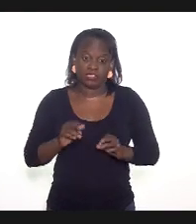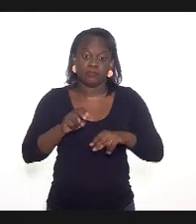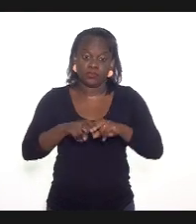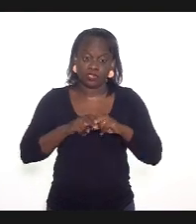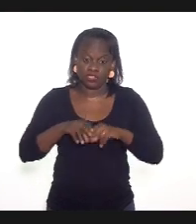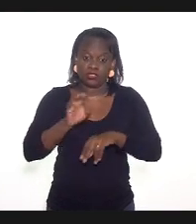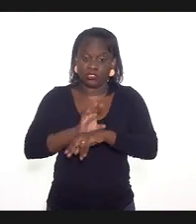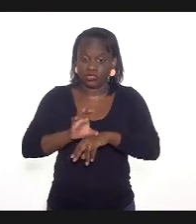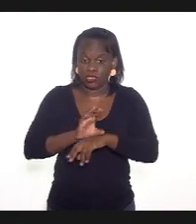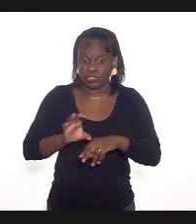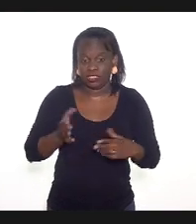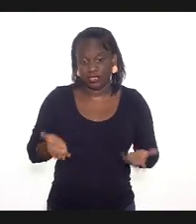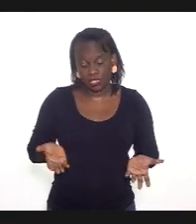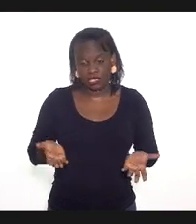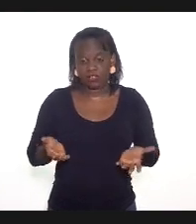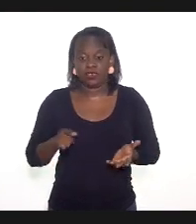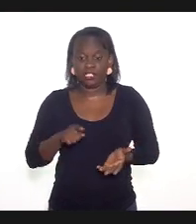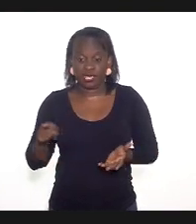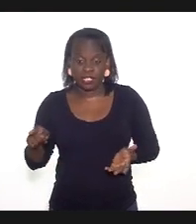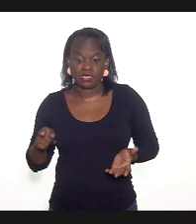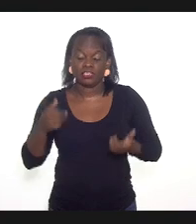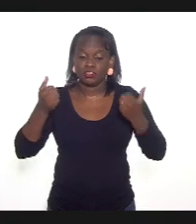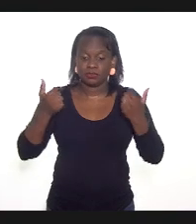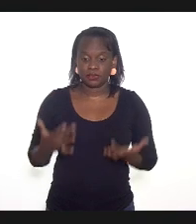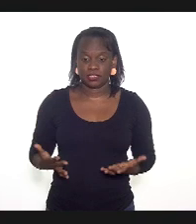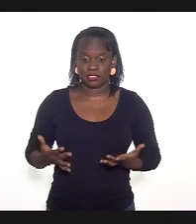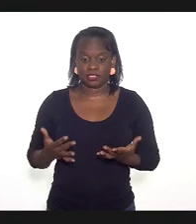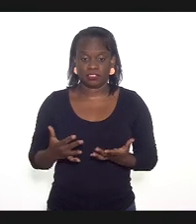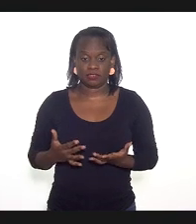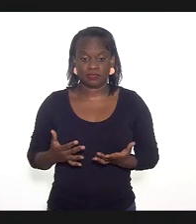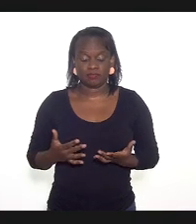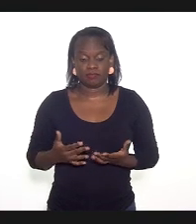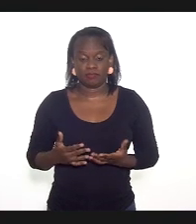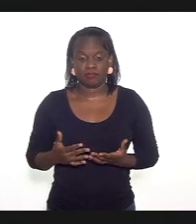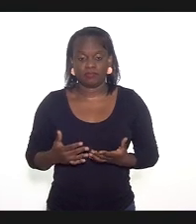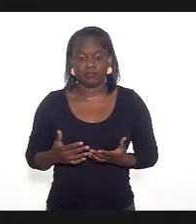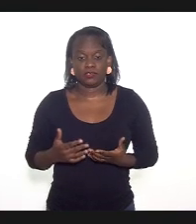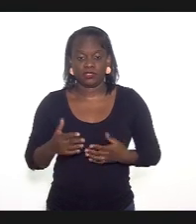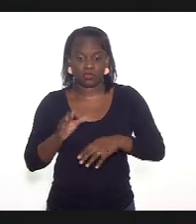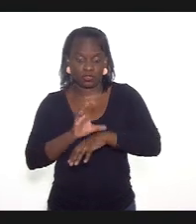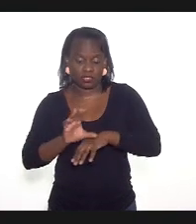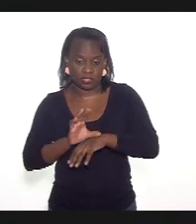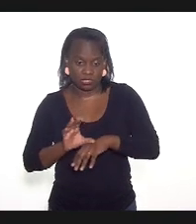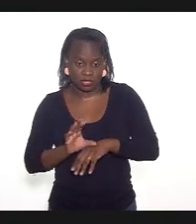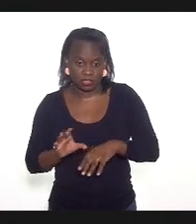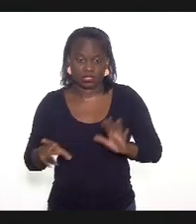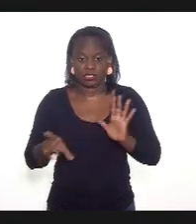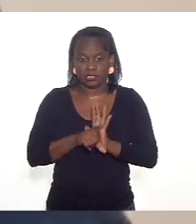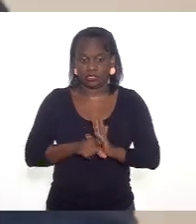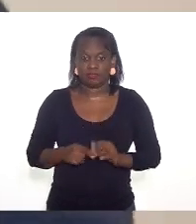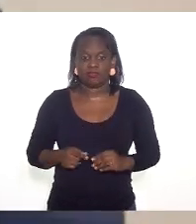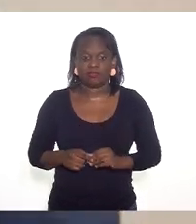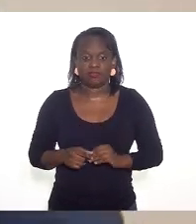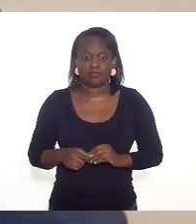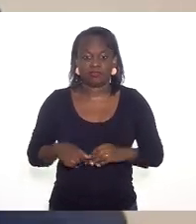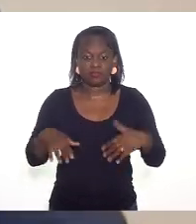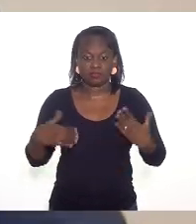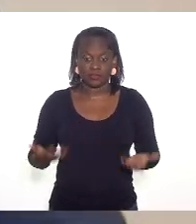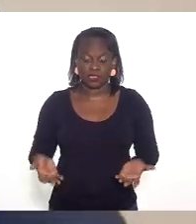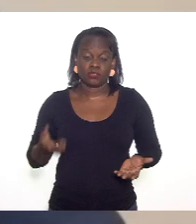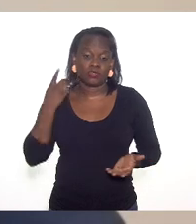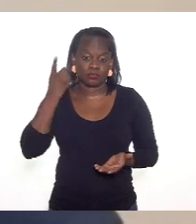da constitucionalidade. Eles é quem dizem, né, da constitucionalidade da lei. Então,